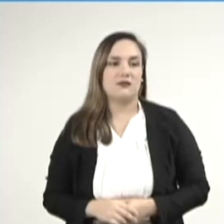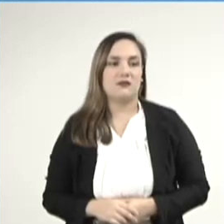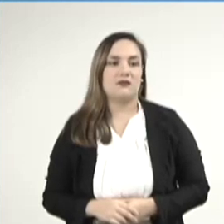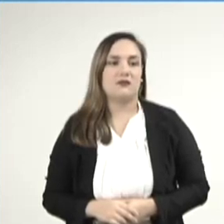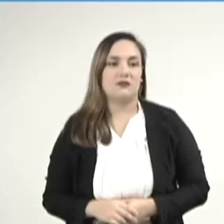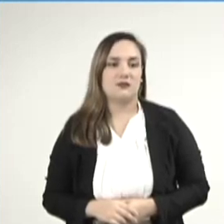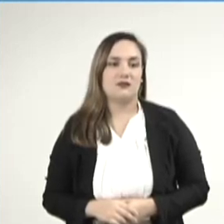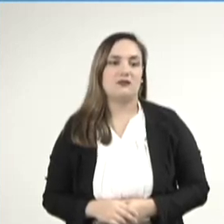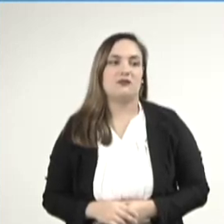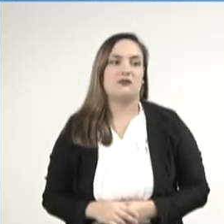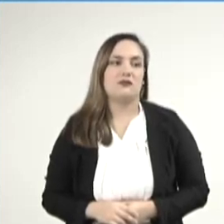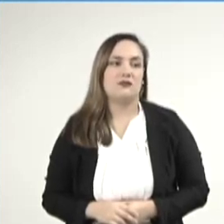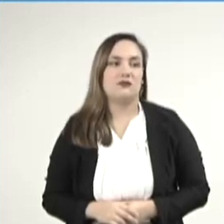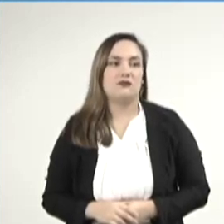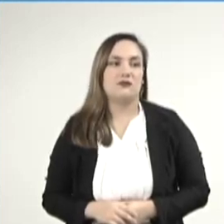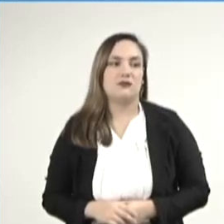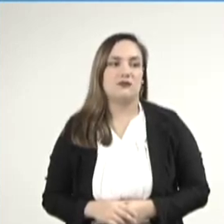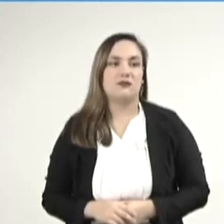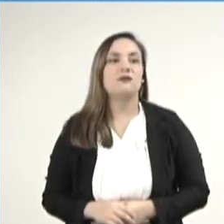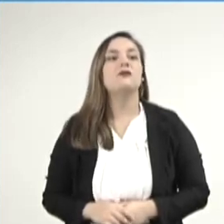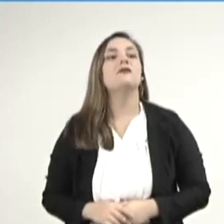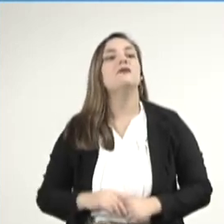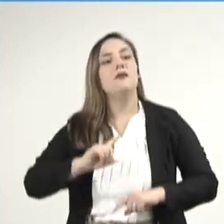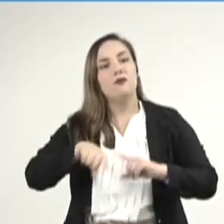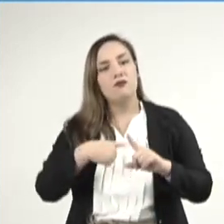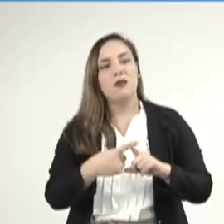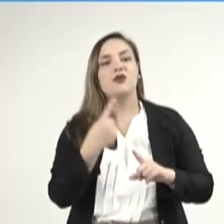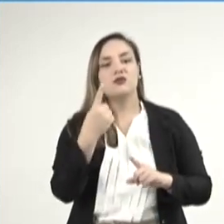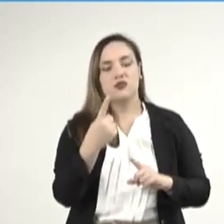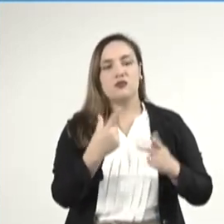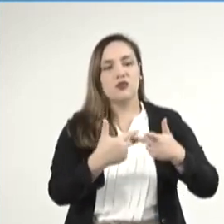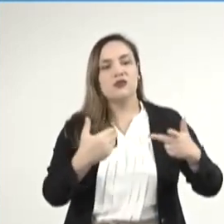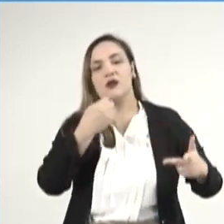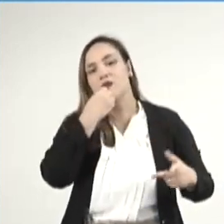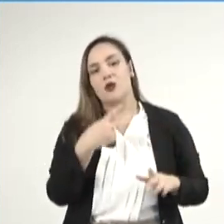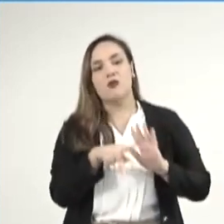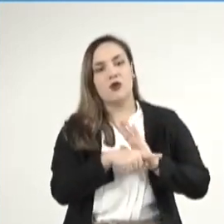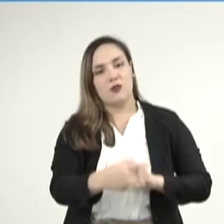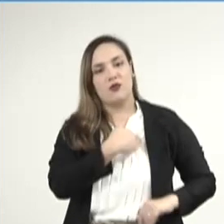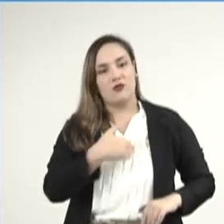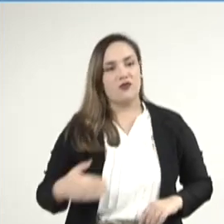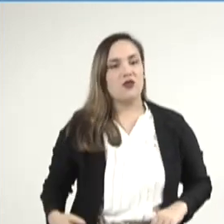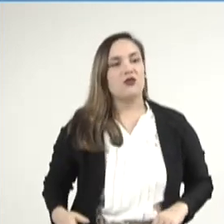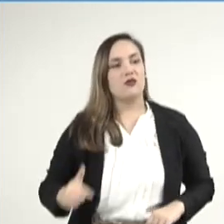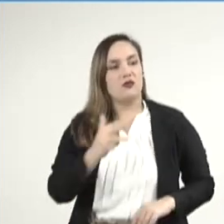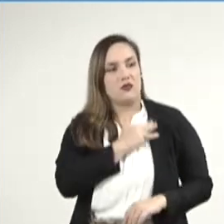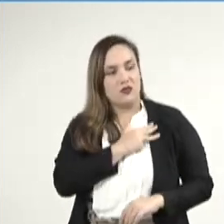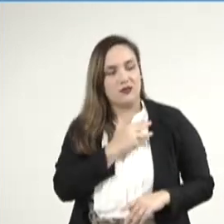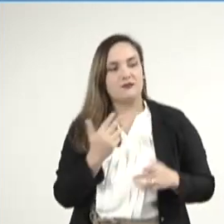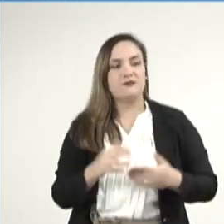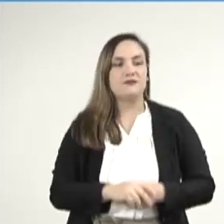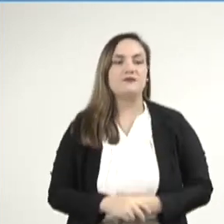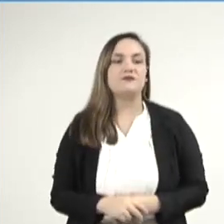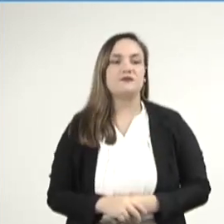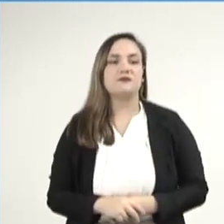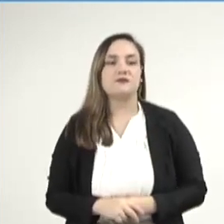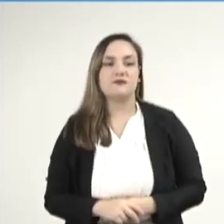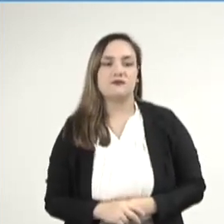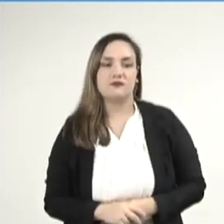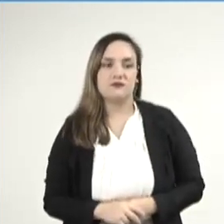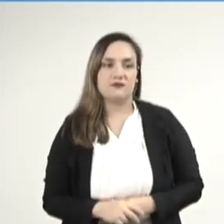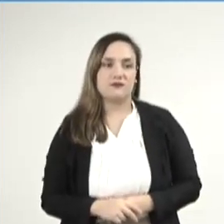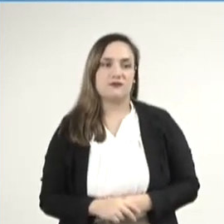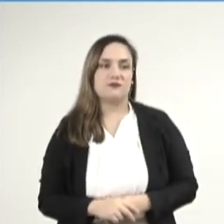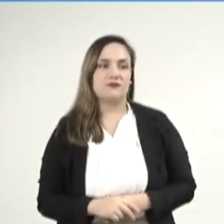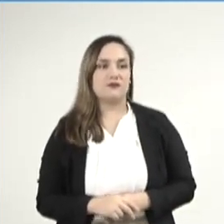mais um crédito para o governo do presidente Lula. Mais um crédito para o governo do presidente Lula.